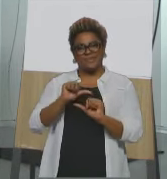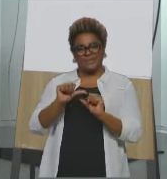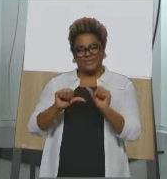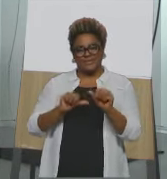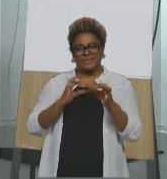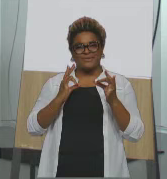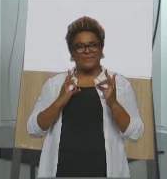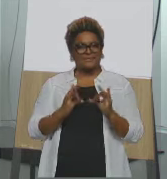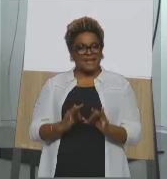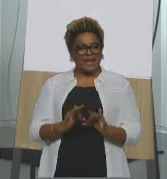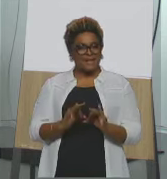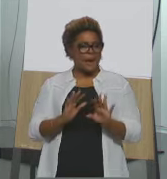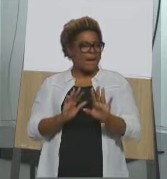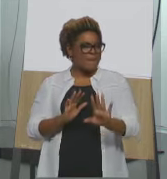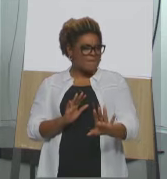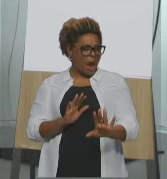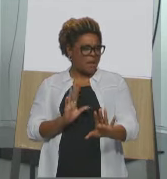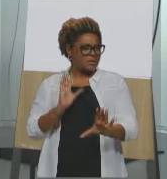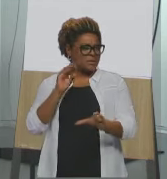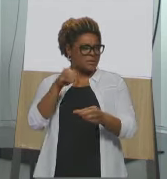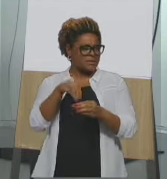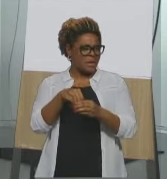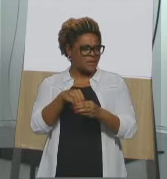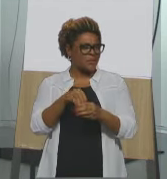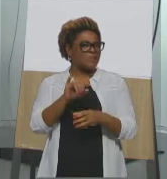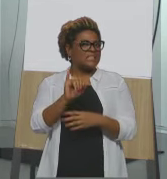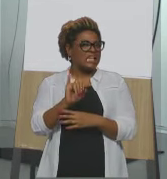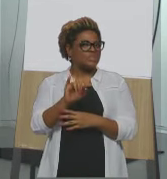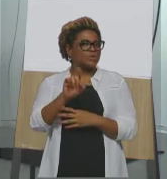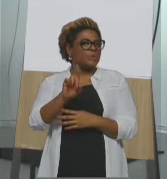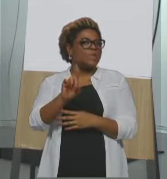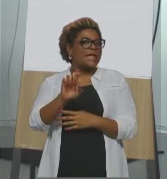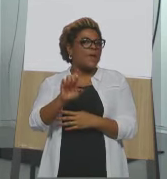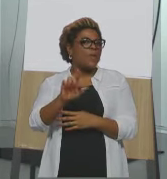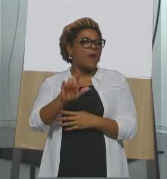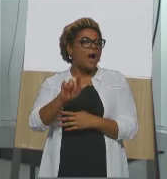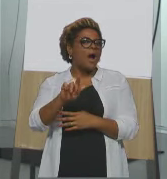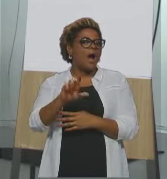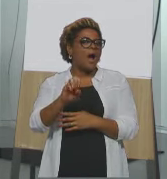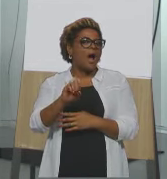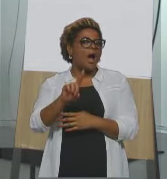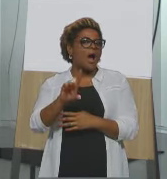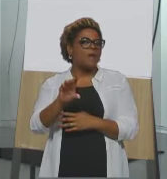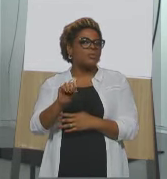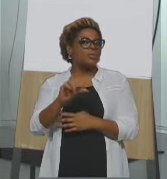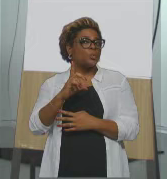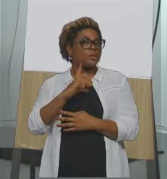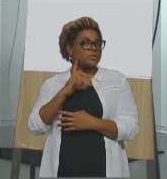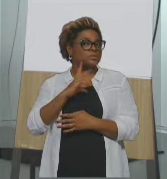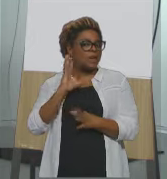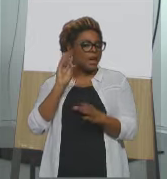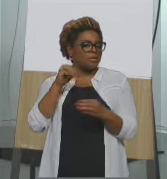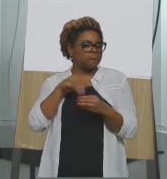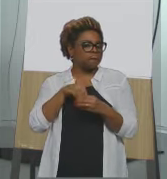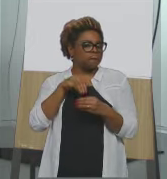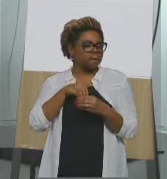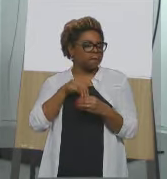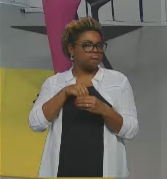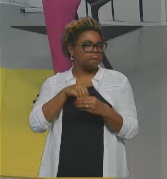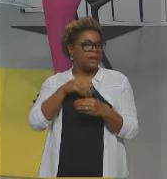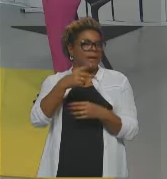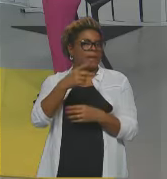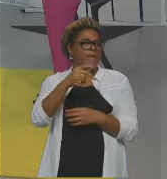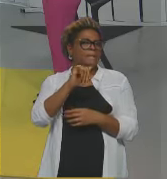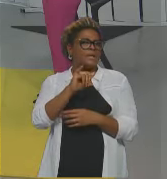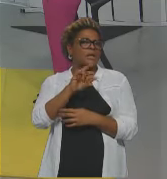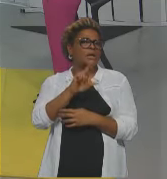falamos. Mas chegando no intestino delgado, o intestino ele tem umas projeções que a gente chama de vilosidade intestinal e que